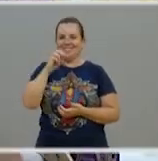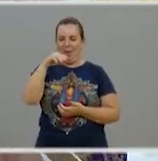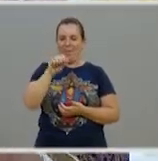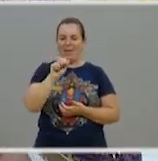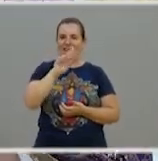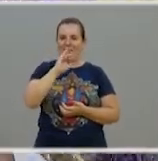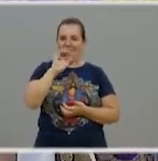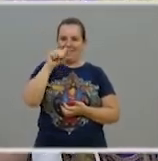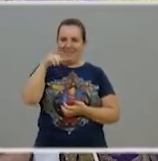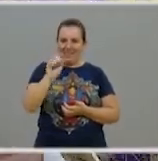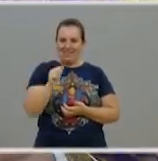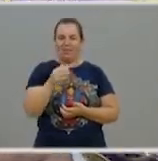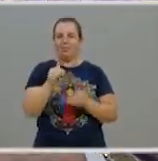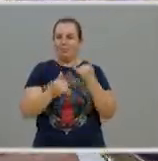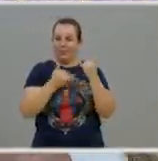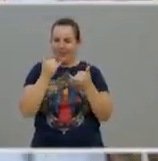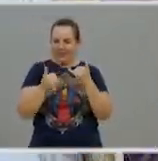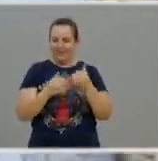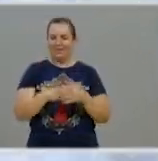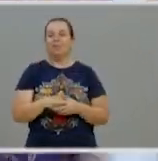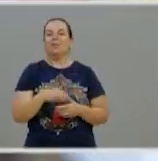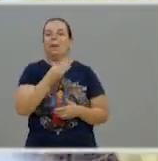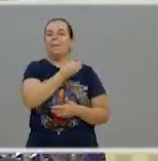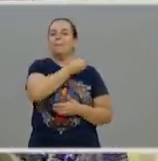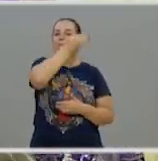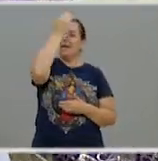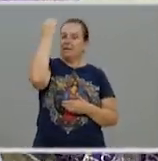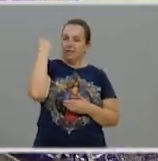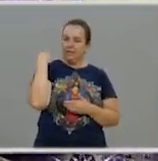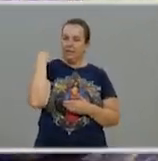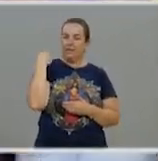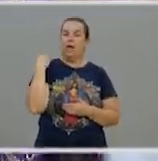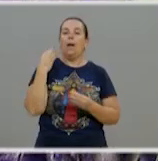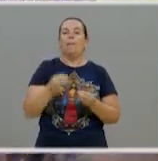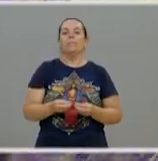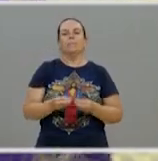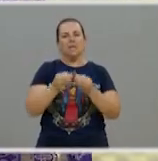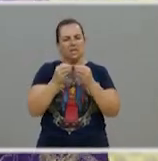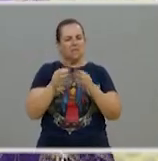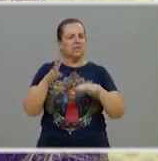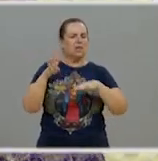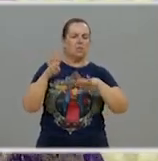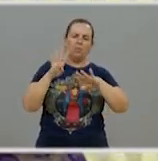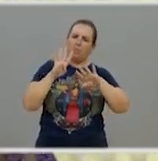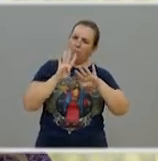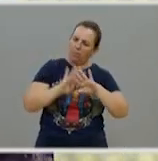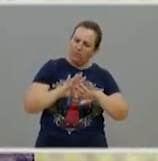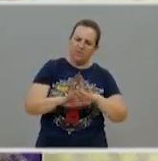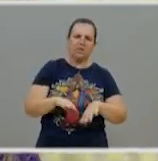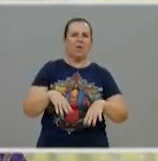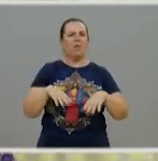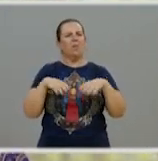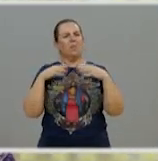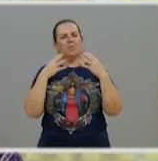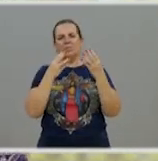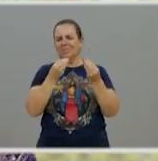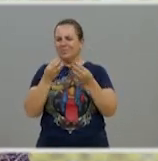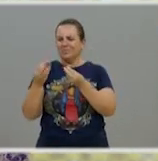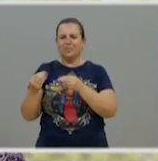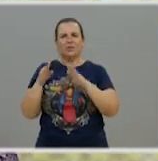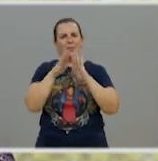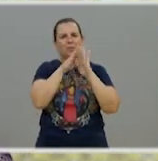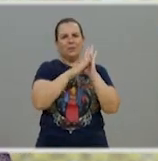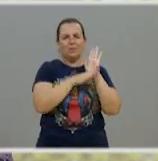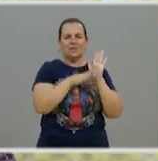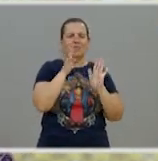7h30, são 3 horários de missa com novena. Quarta-feira mariana, missa às 7h30, confissões, 11 horas, o programa ao vivo pela